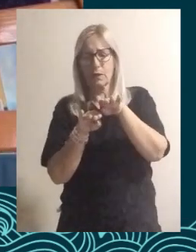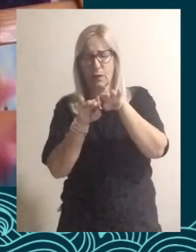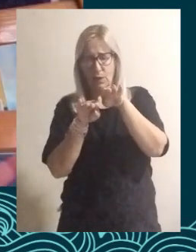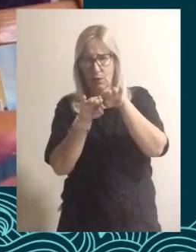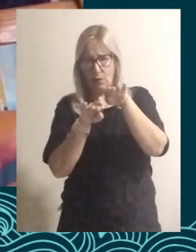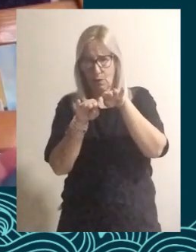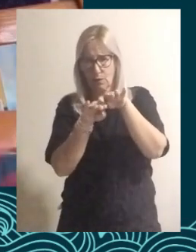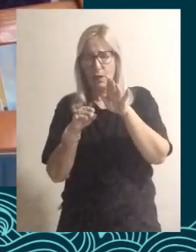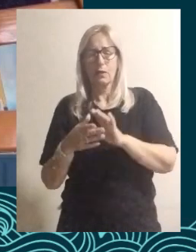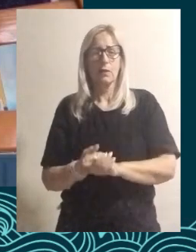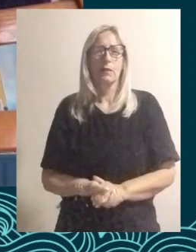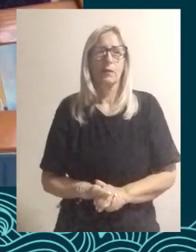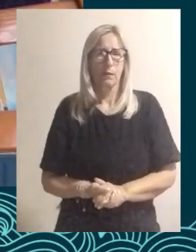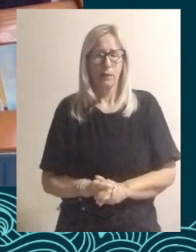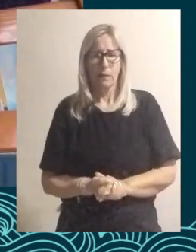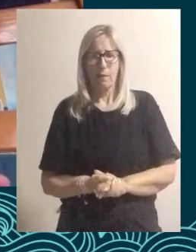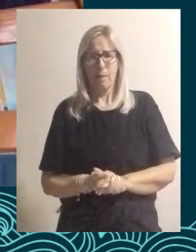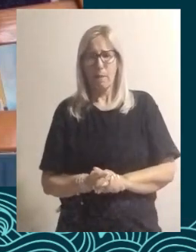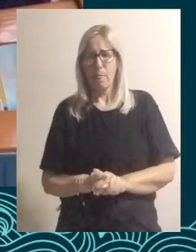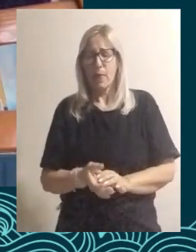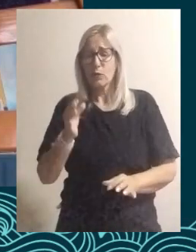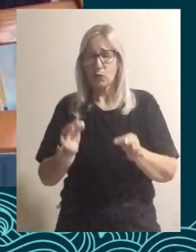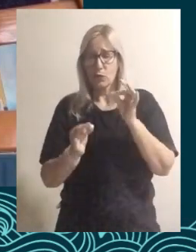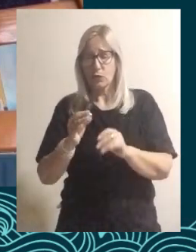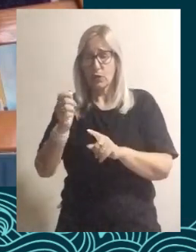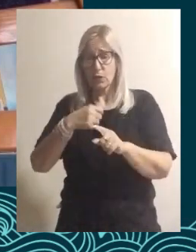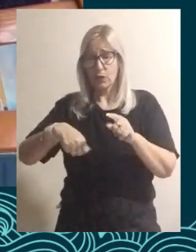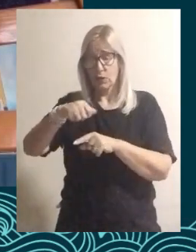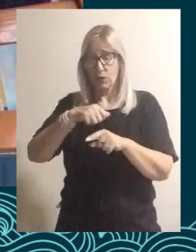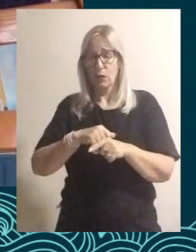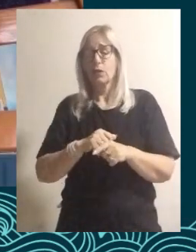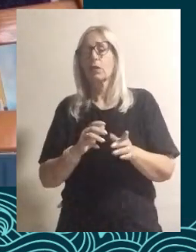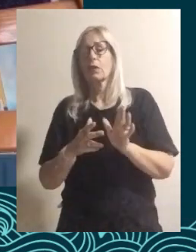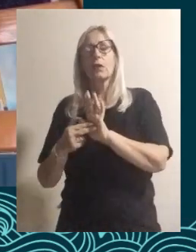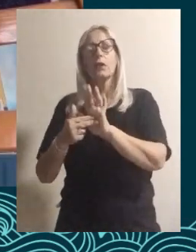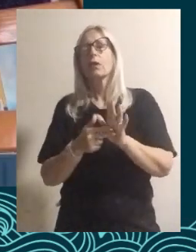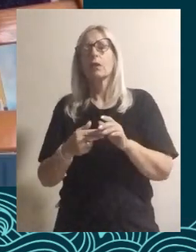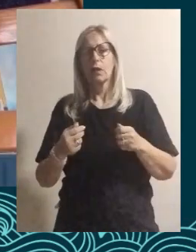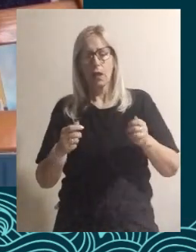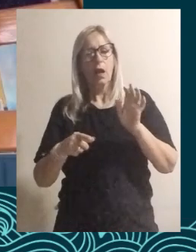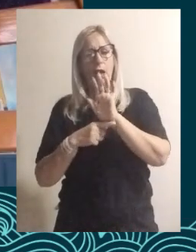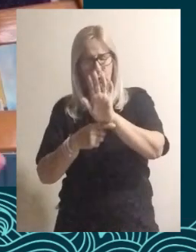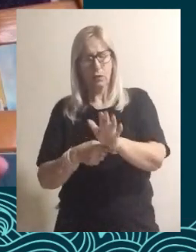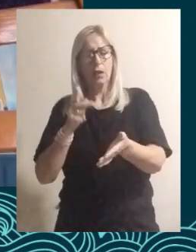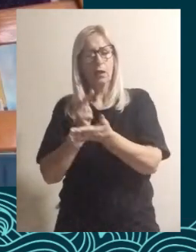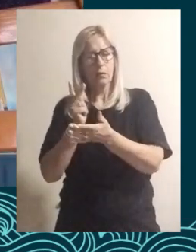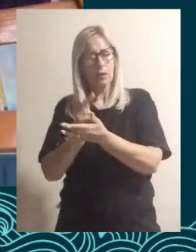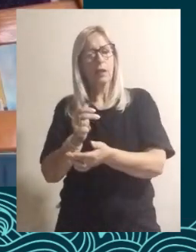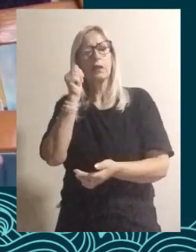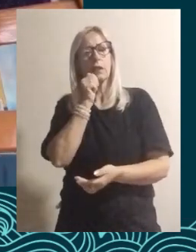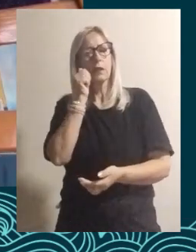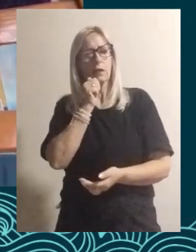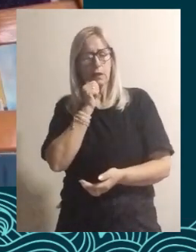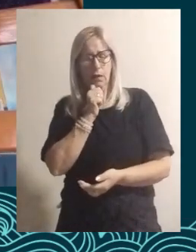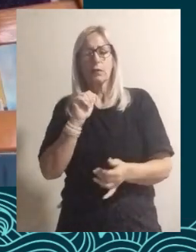igualdade, onde todo mundo tinha melhores condições. Então, defender justiça social, justiça fiscal, justiça climática,